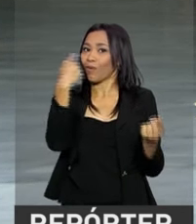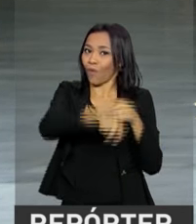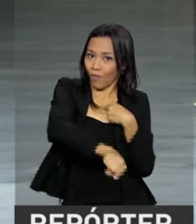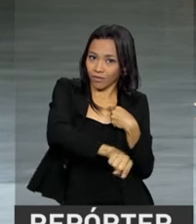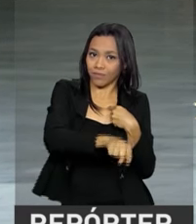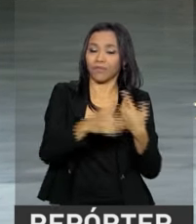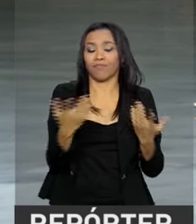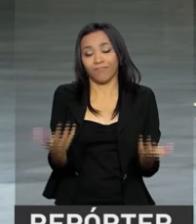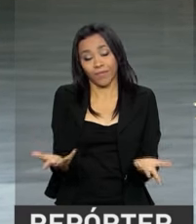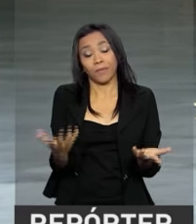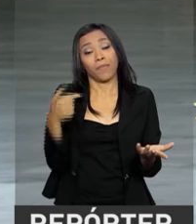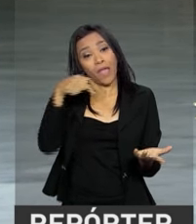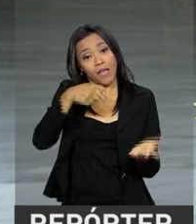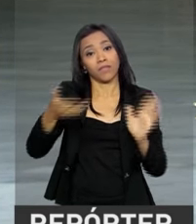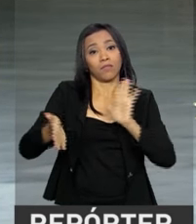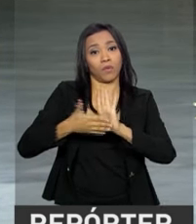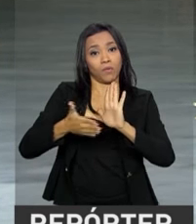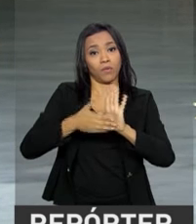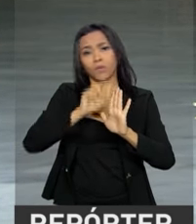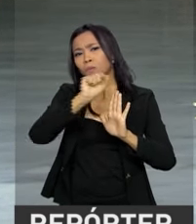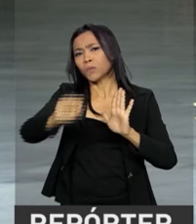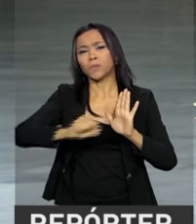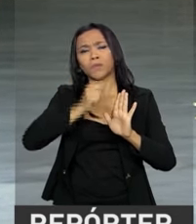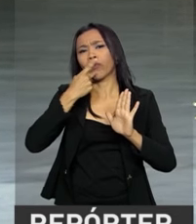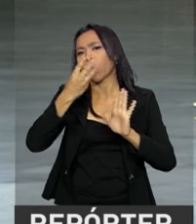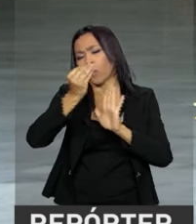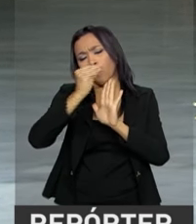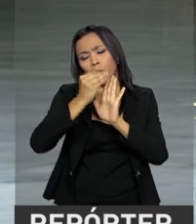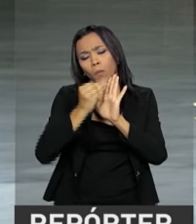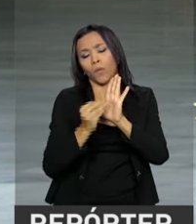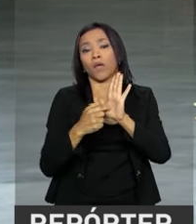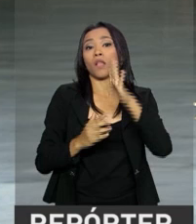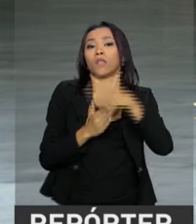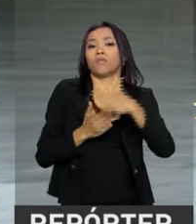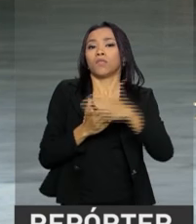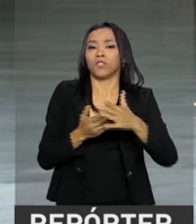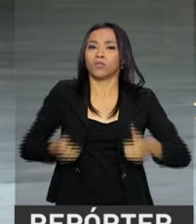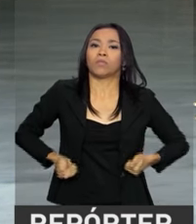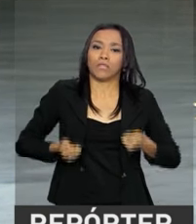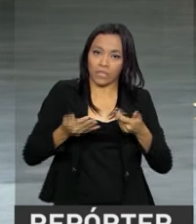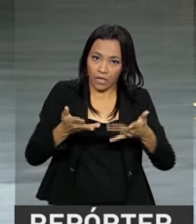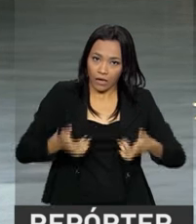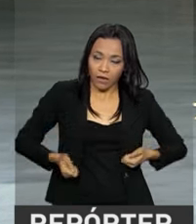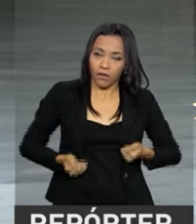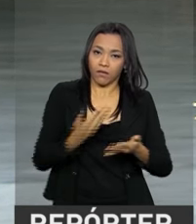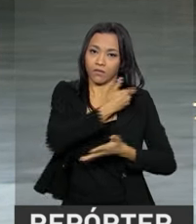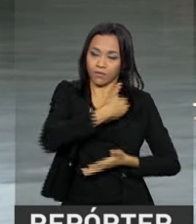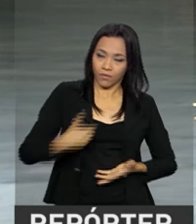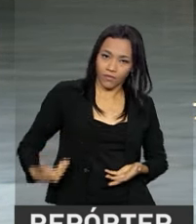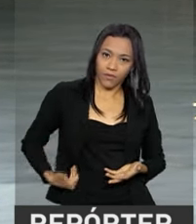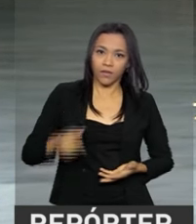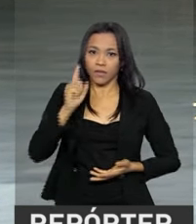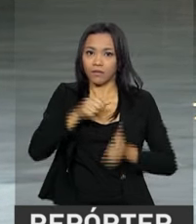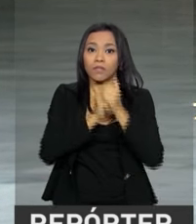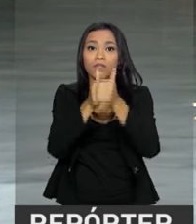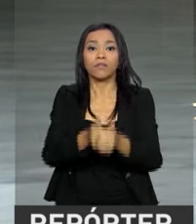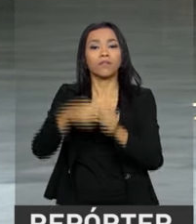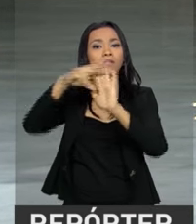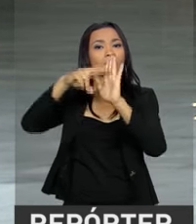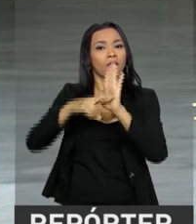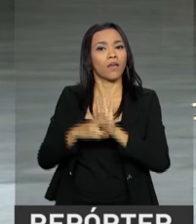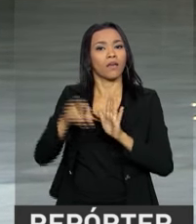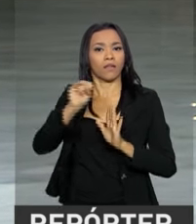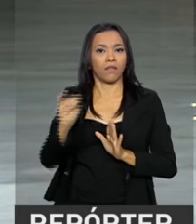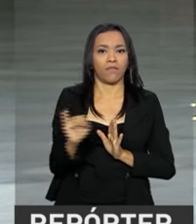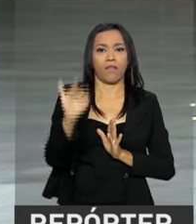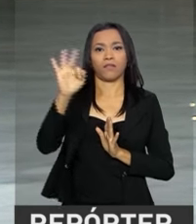contrários. Essa medida a gente lembra, então ela propõe aí estabelecer um teto por crescimento dos gastos públicos com base na inflação do